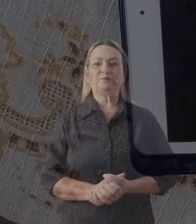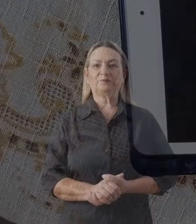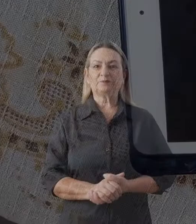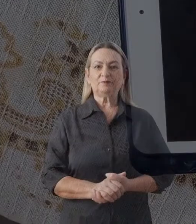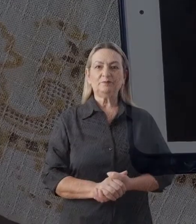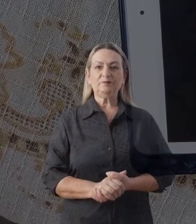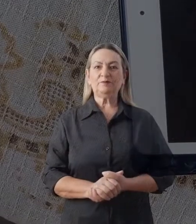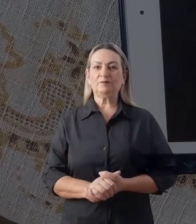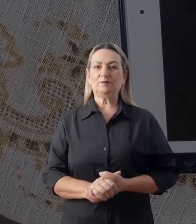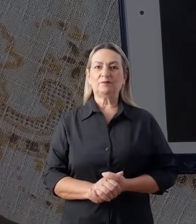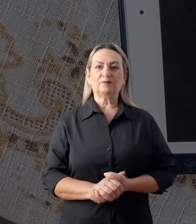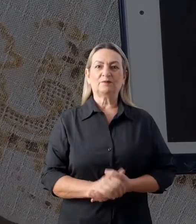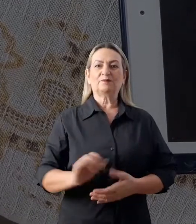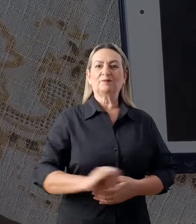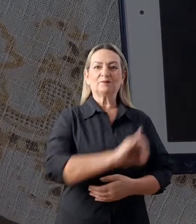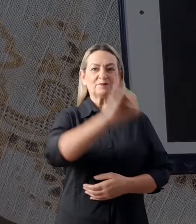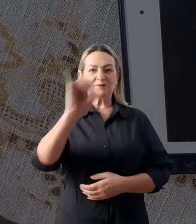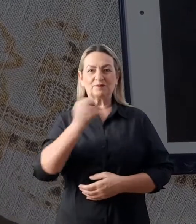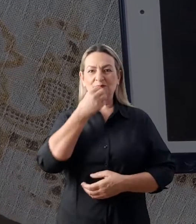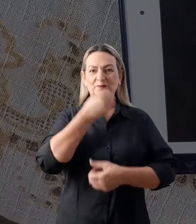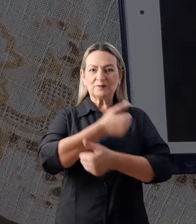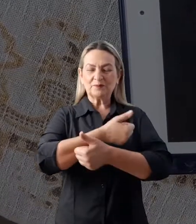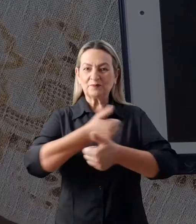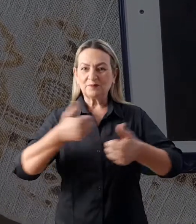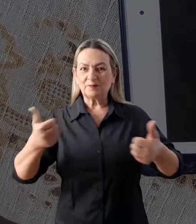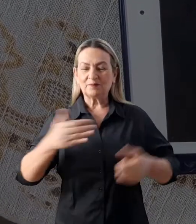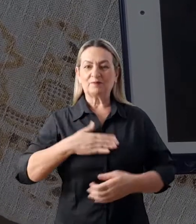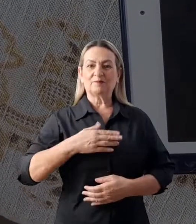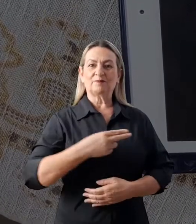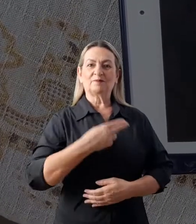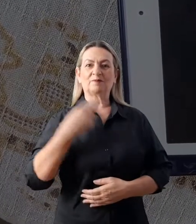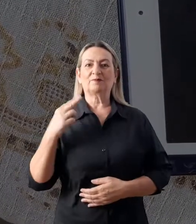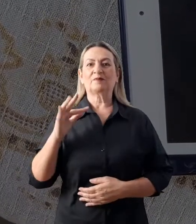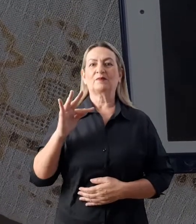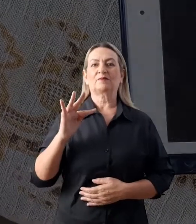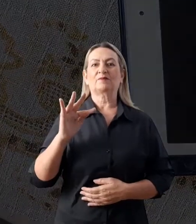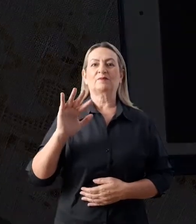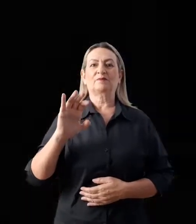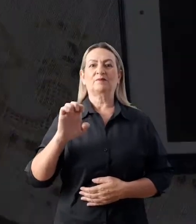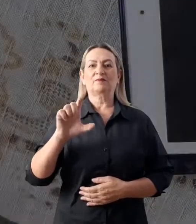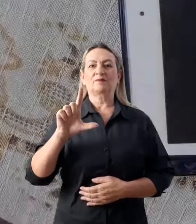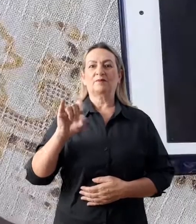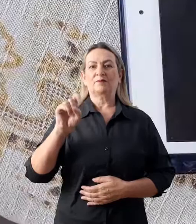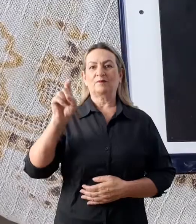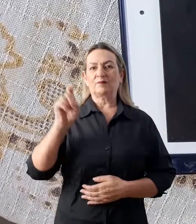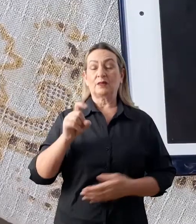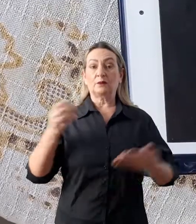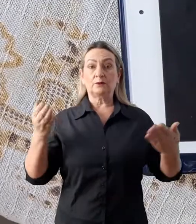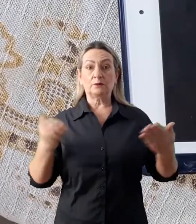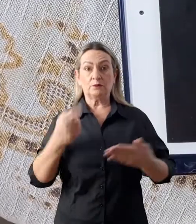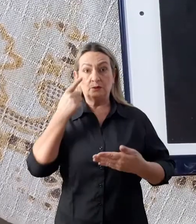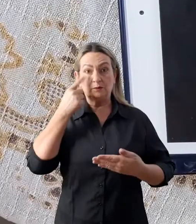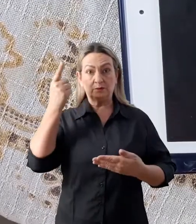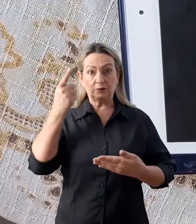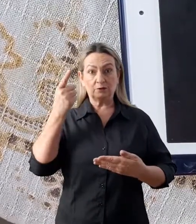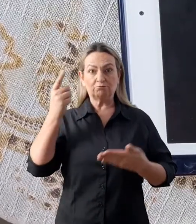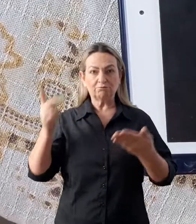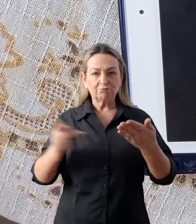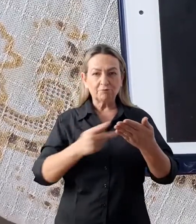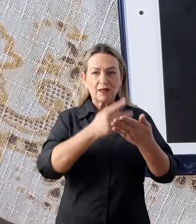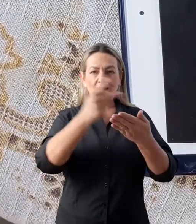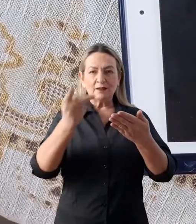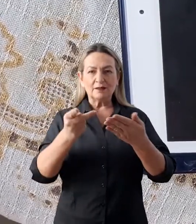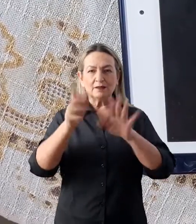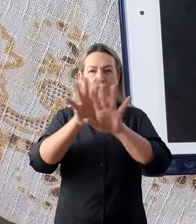Oi pessoal, tudo bem? Eu sou o Fio Félix. Hoje nós vamos falar sobre mandalas, que são essas formas, né,